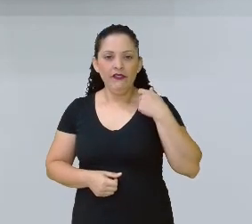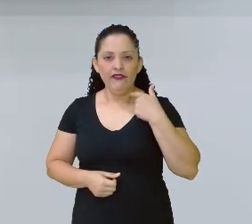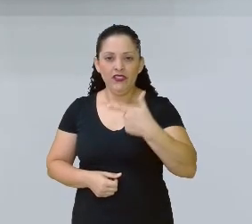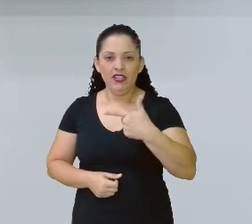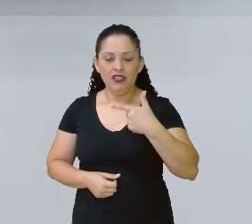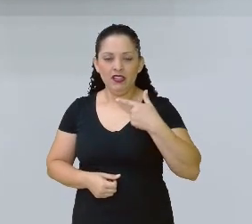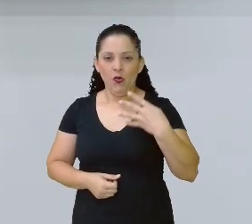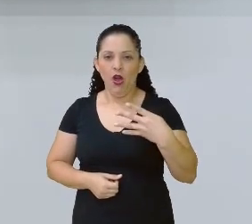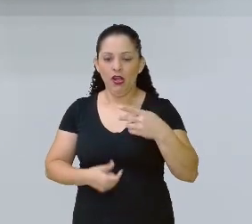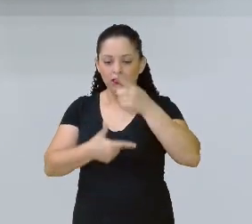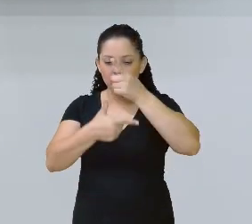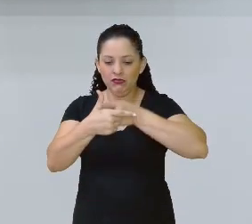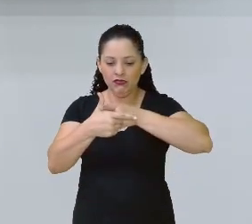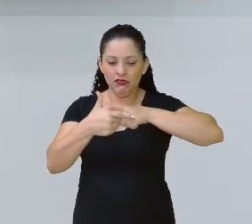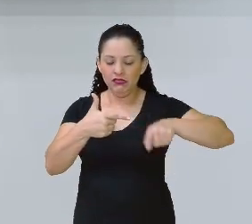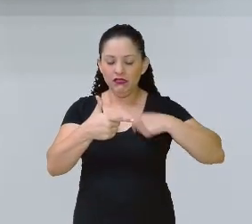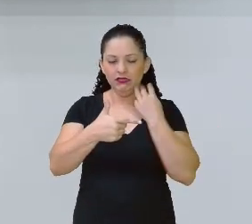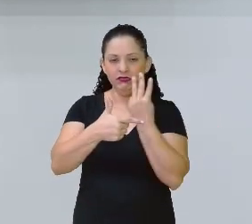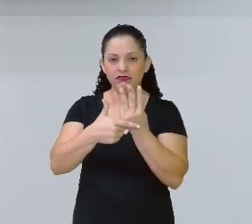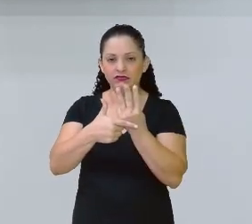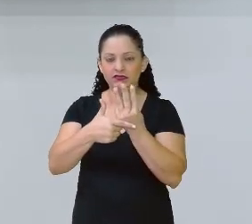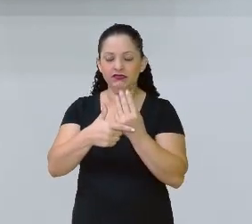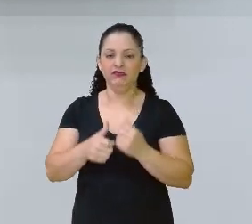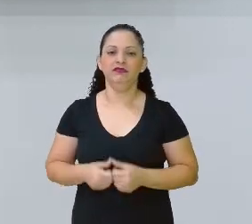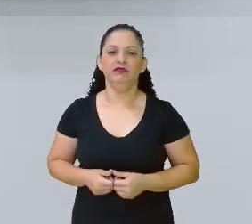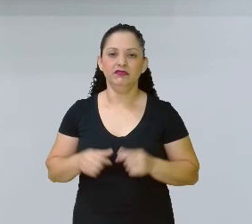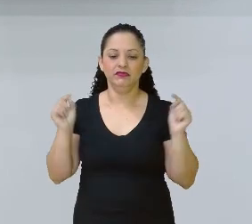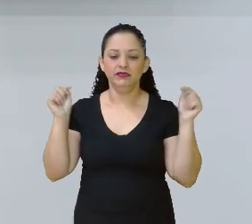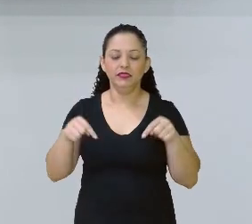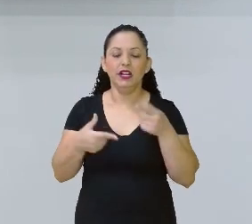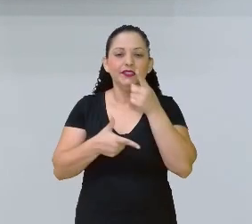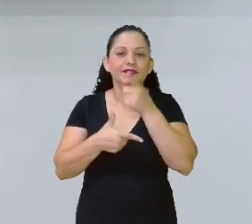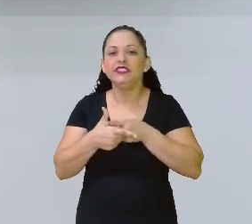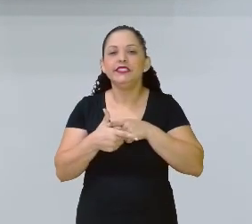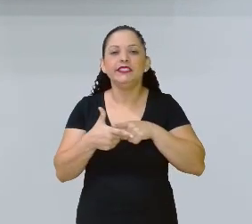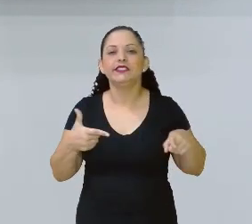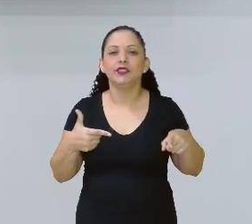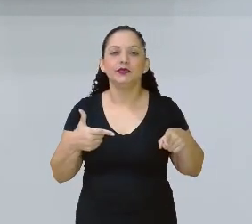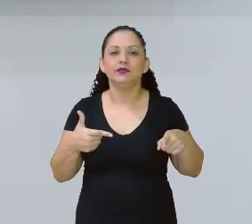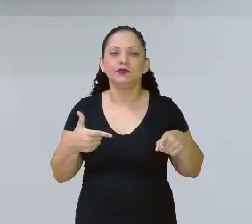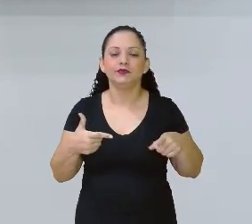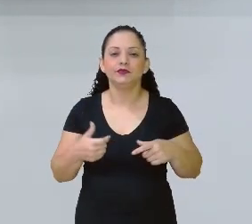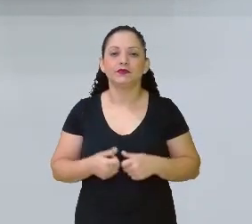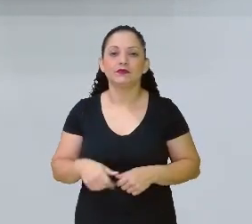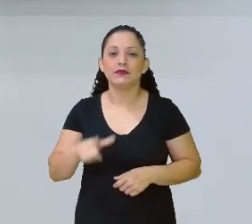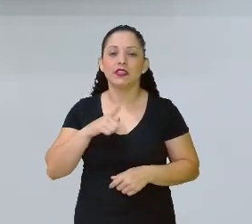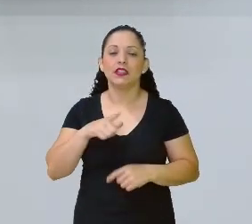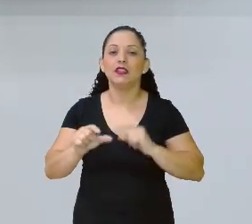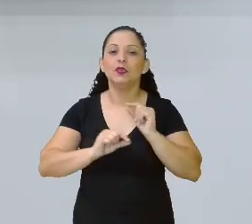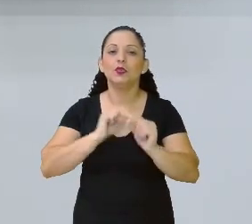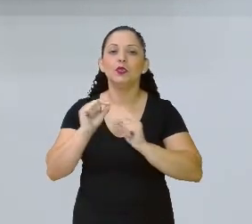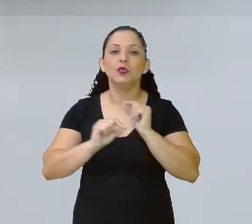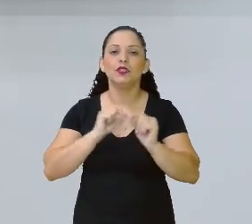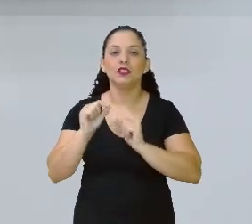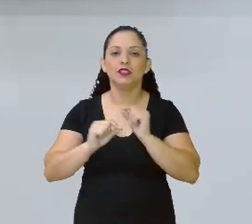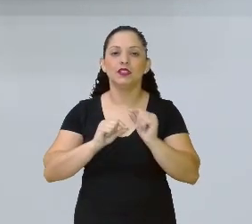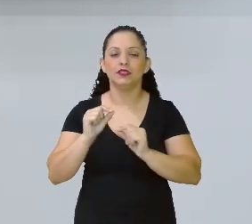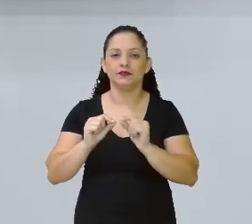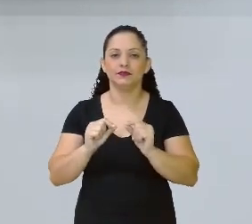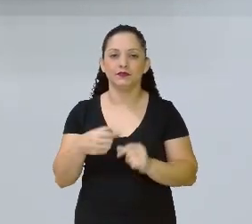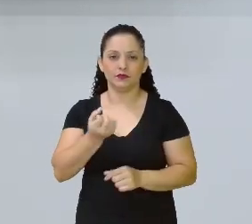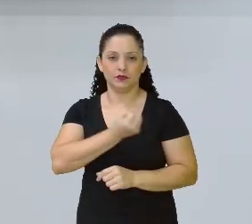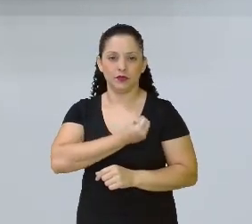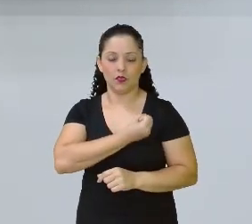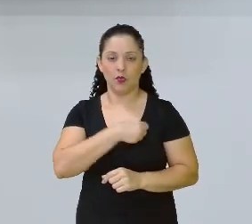né? E quando eu fizer essa divisão de 24 por 3, eu vou ter exatamente